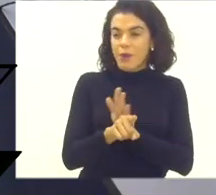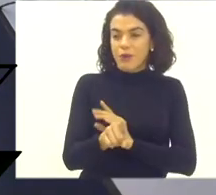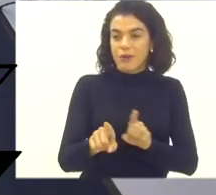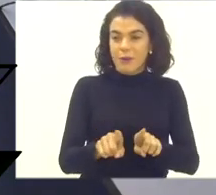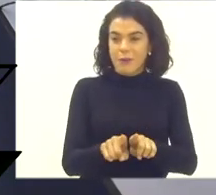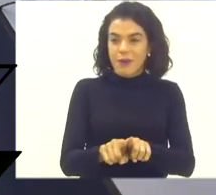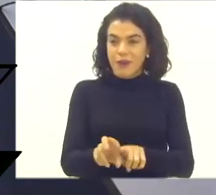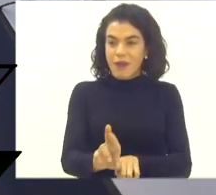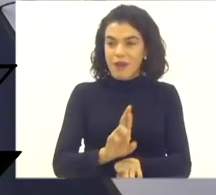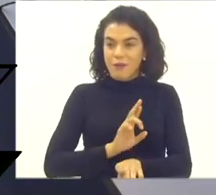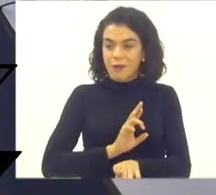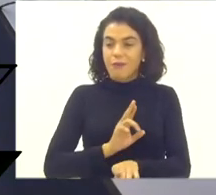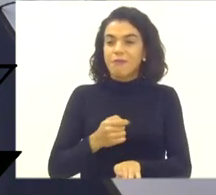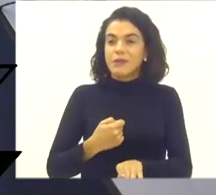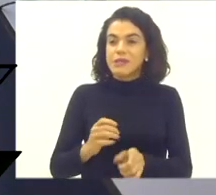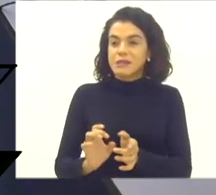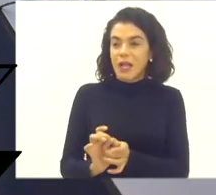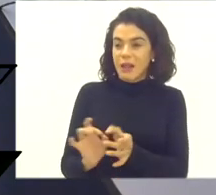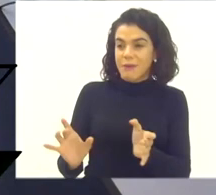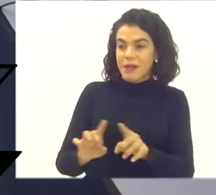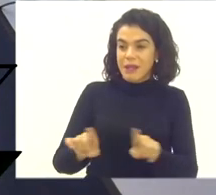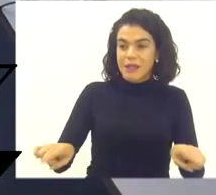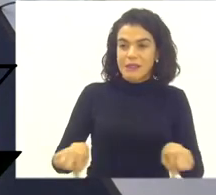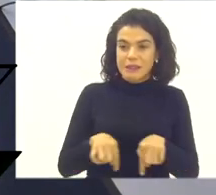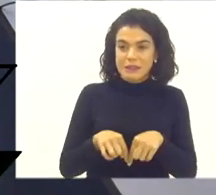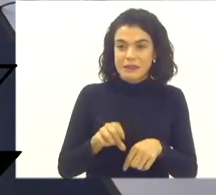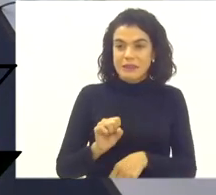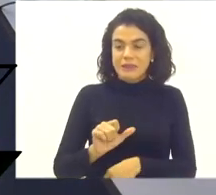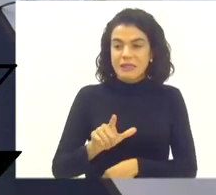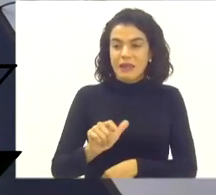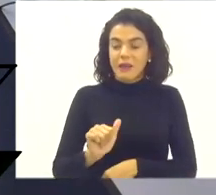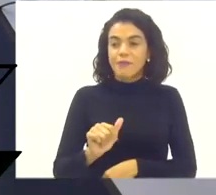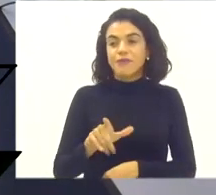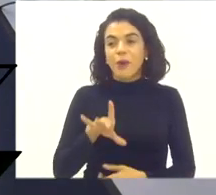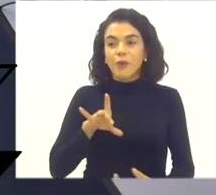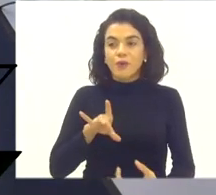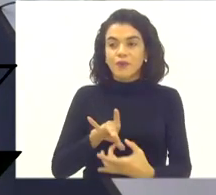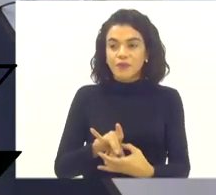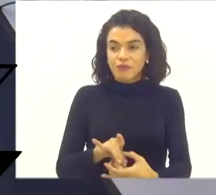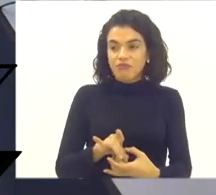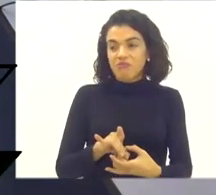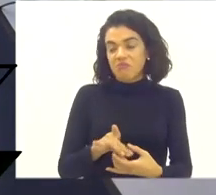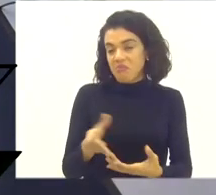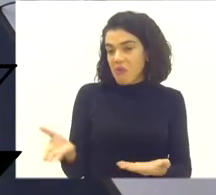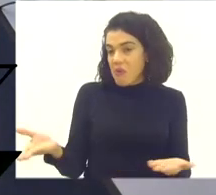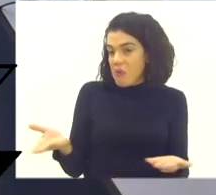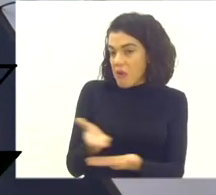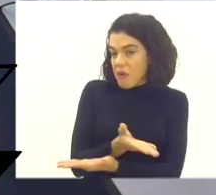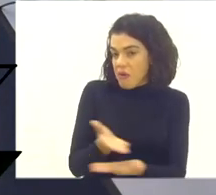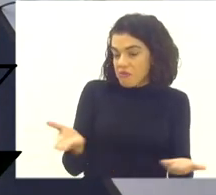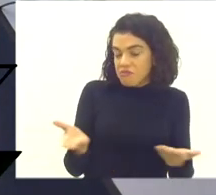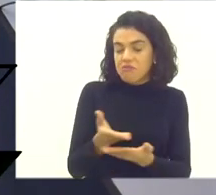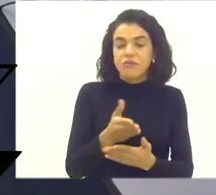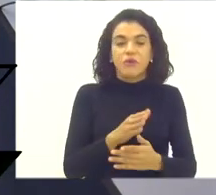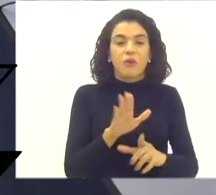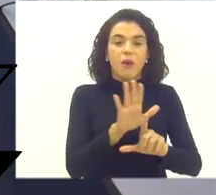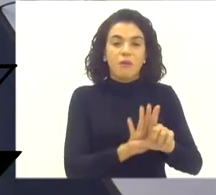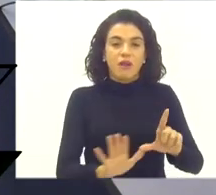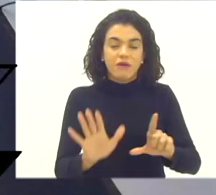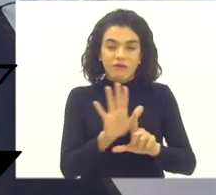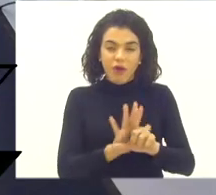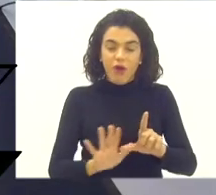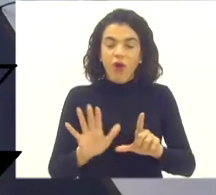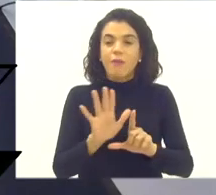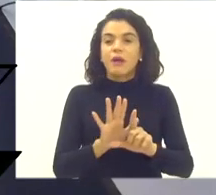já me avisaram que tem que disponibilizar não e aí eu acho que no sentido da interlocução com as plataformas se as plataformas